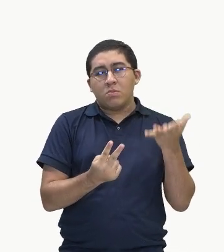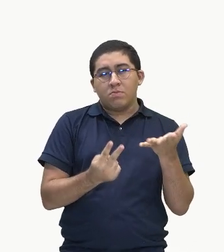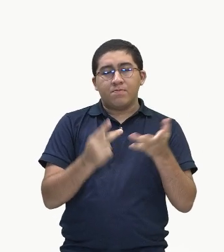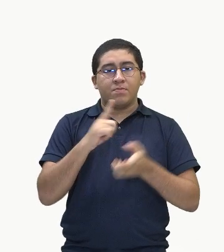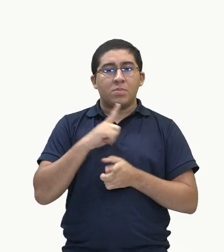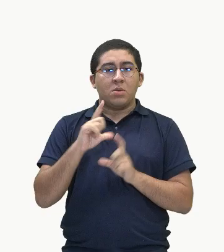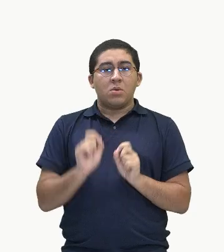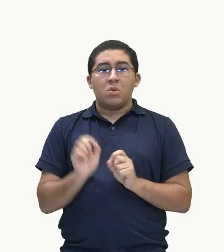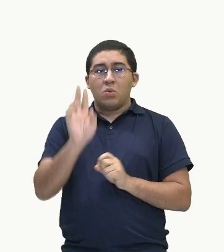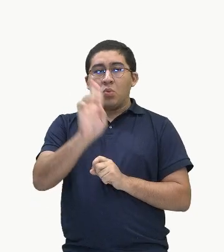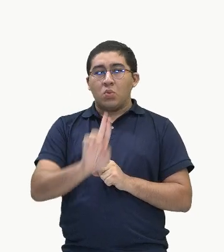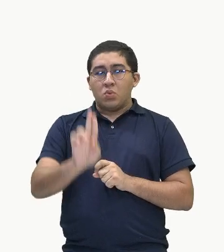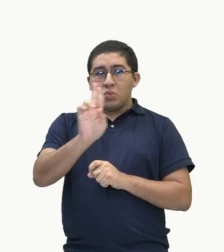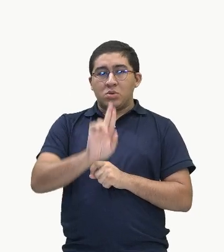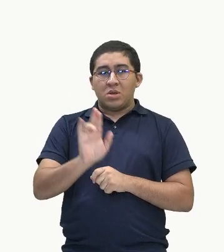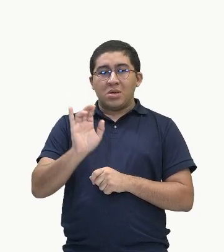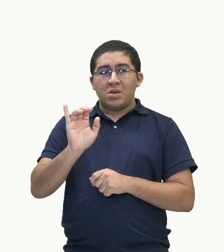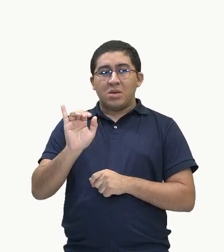vou usar o